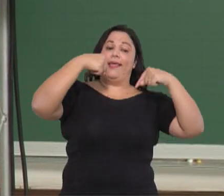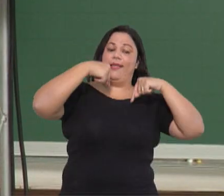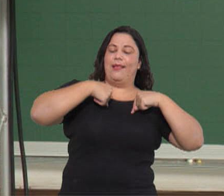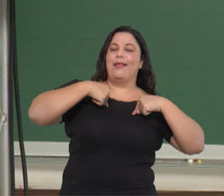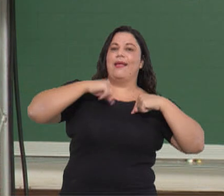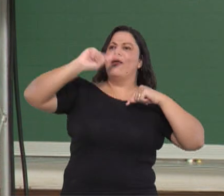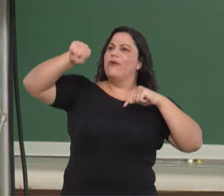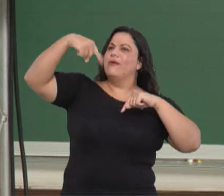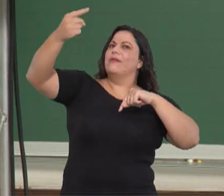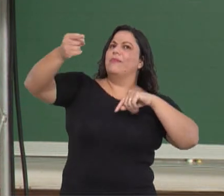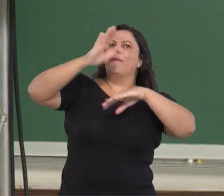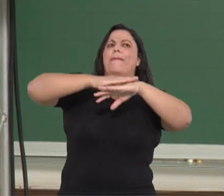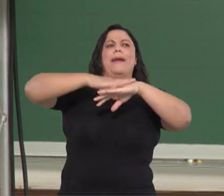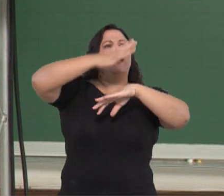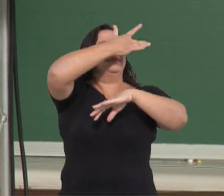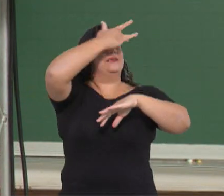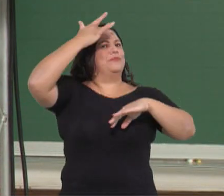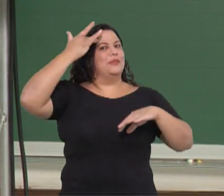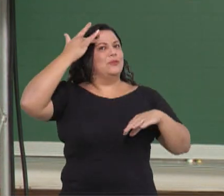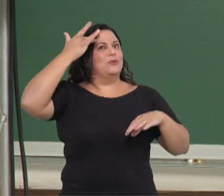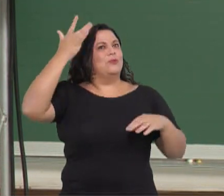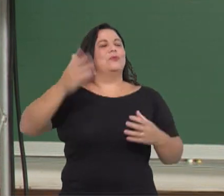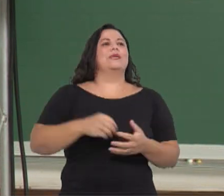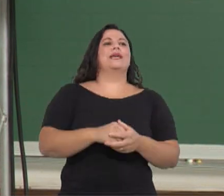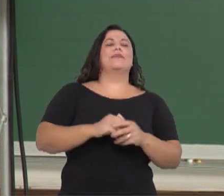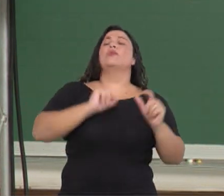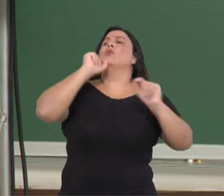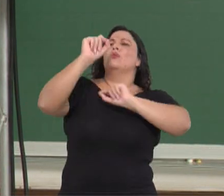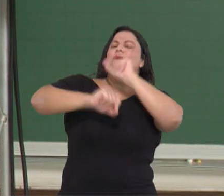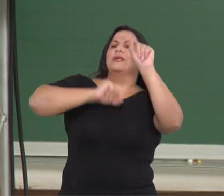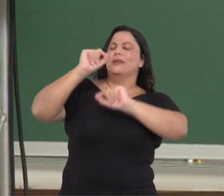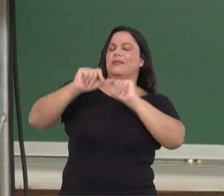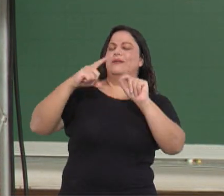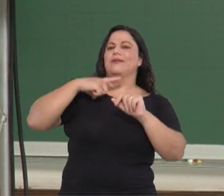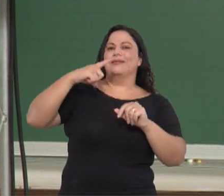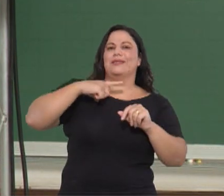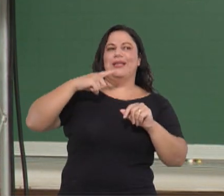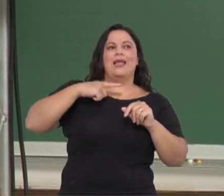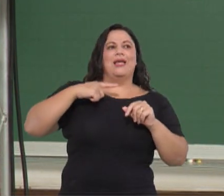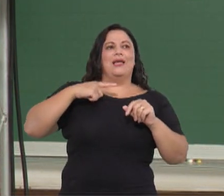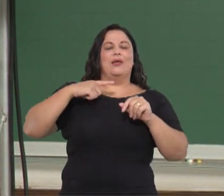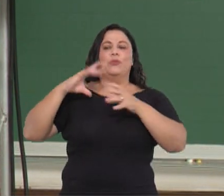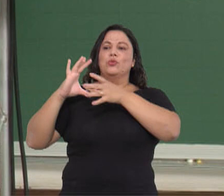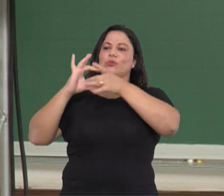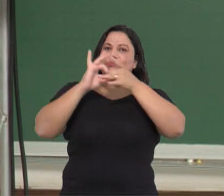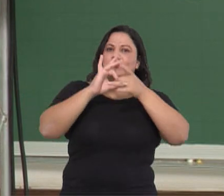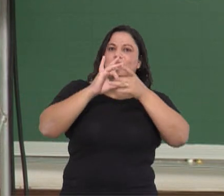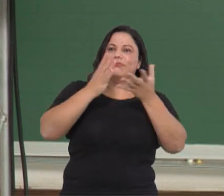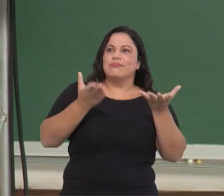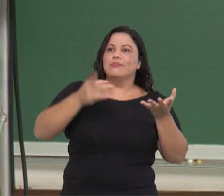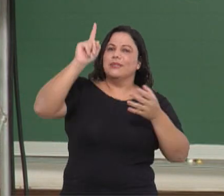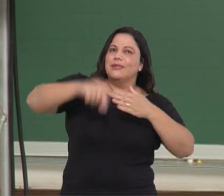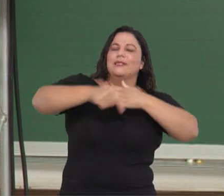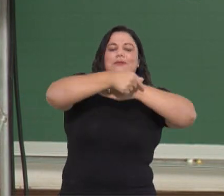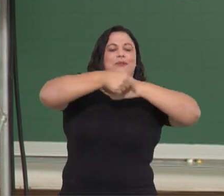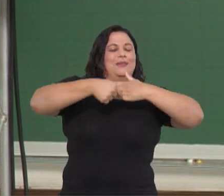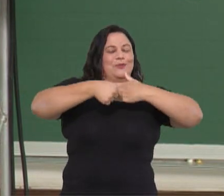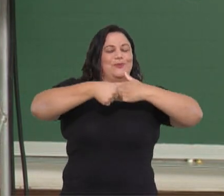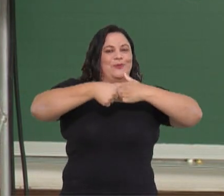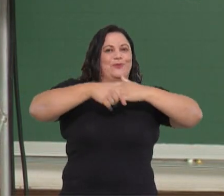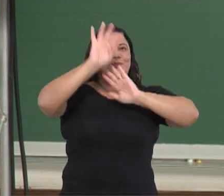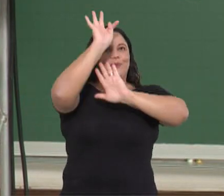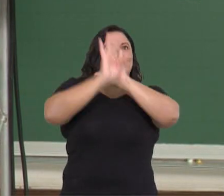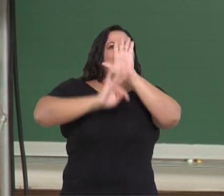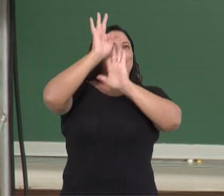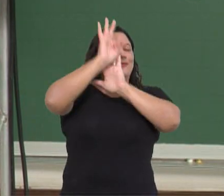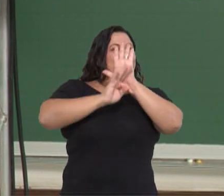mais alguém. Então, o que nós temos? A participação do meu autor no texto. O